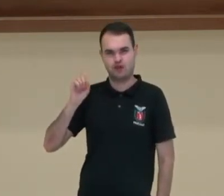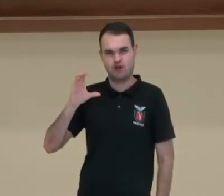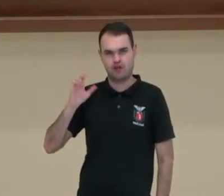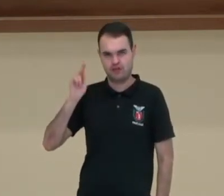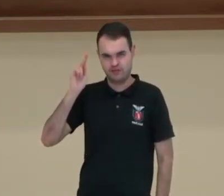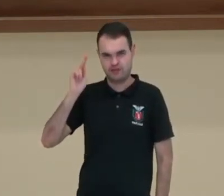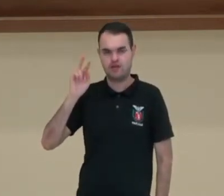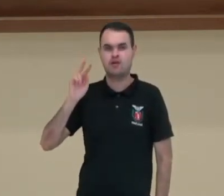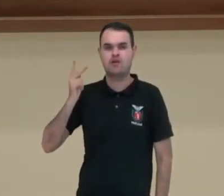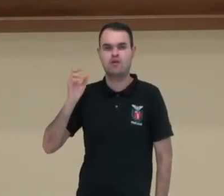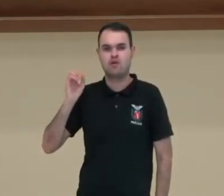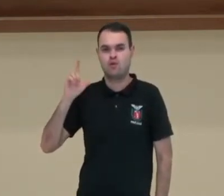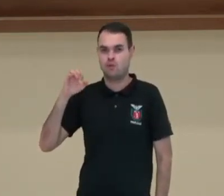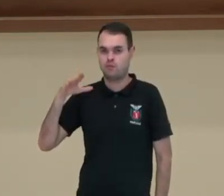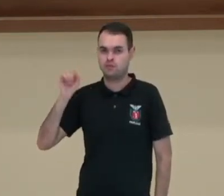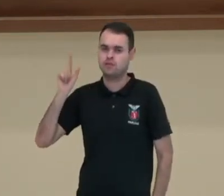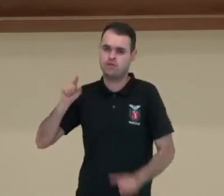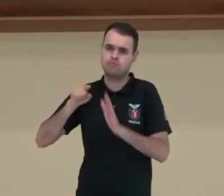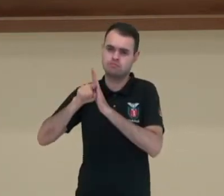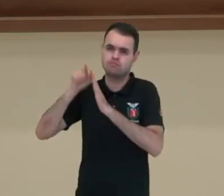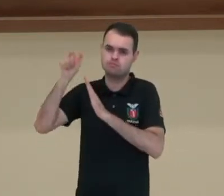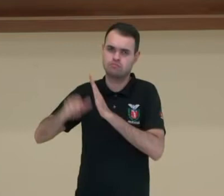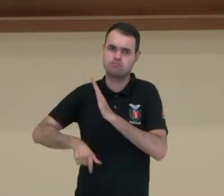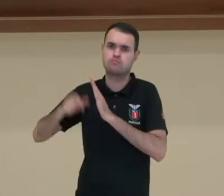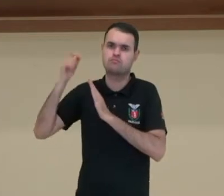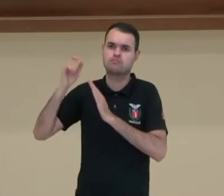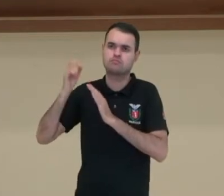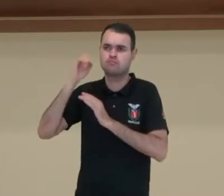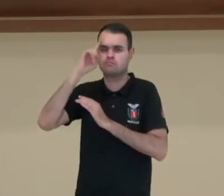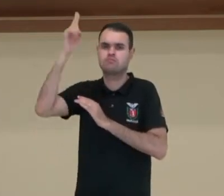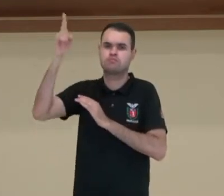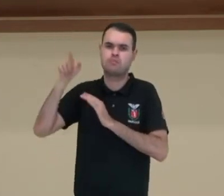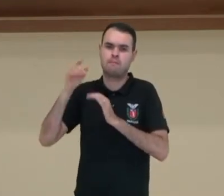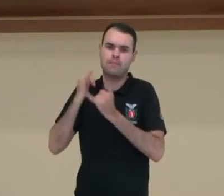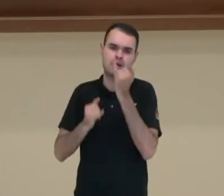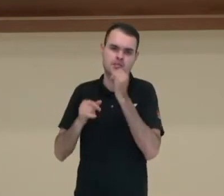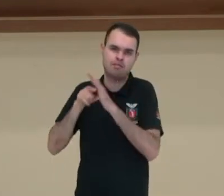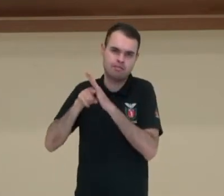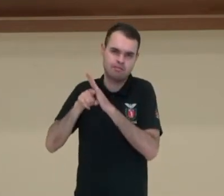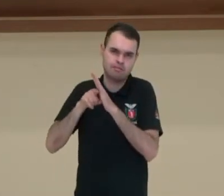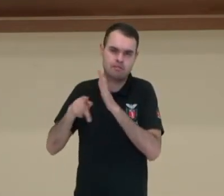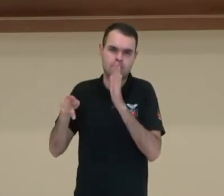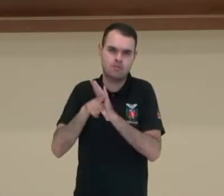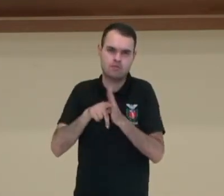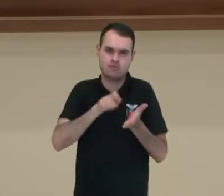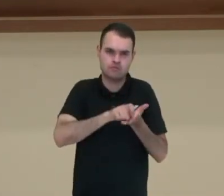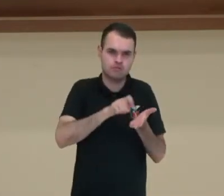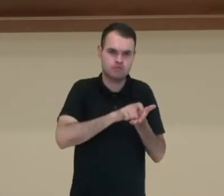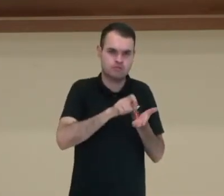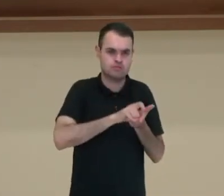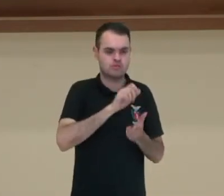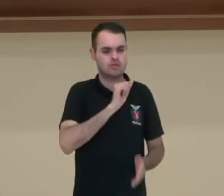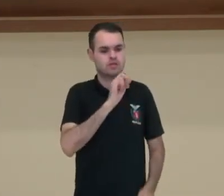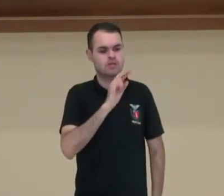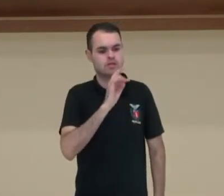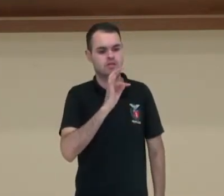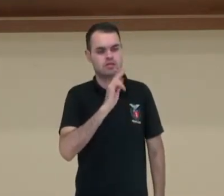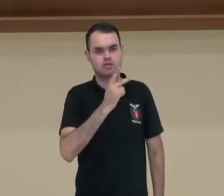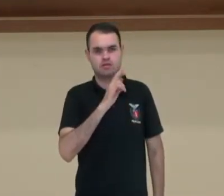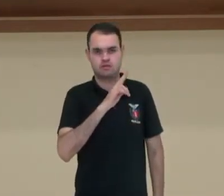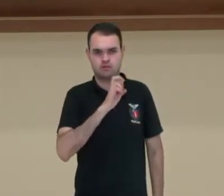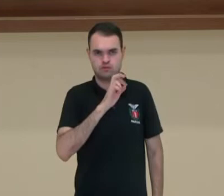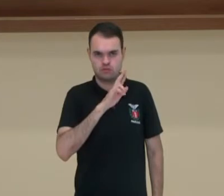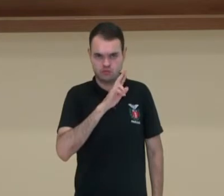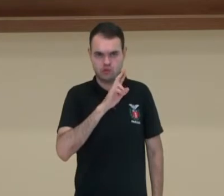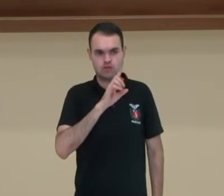fictício, né? Ele é um investigador, uma espécie de um detetive do escritor aí, Arthur Conan Doyle,